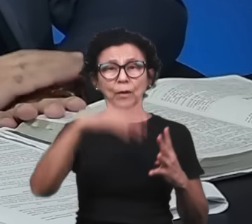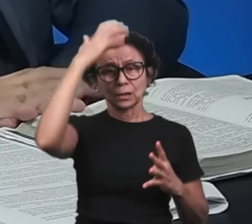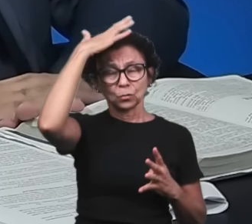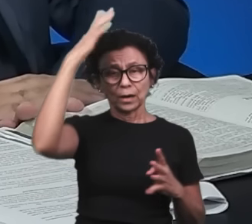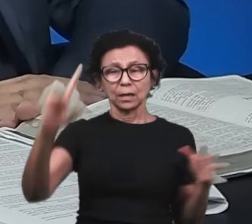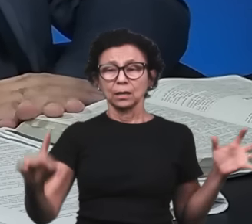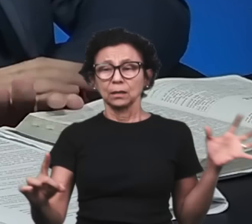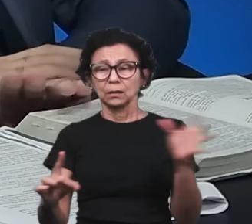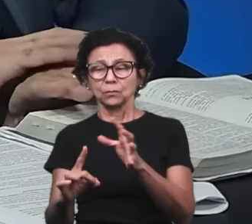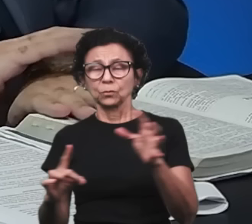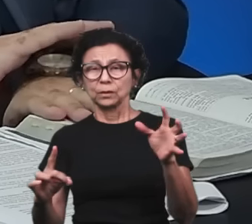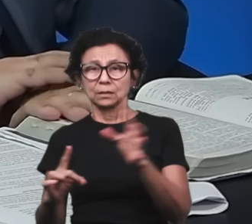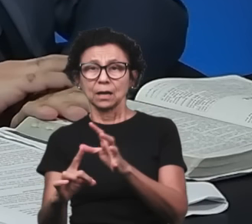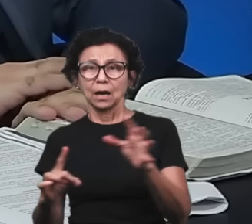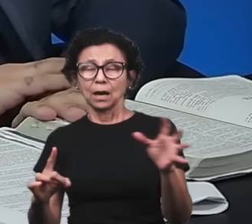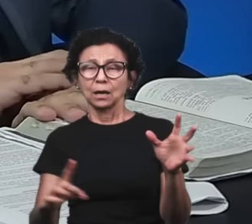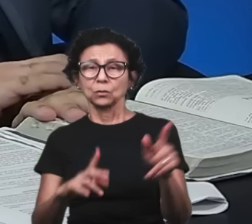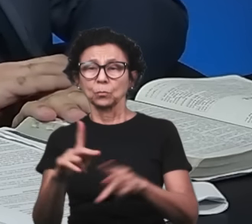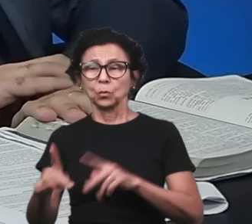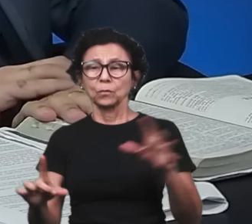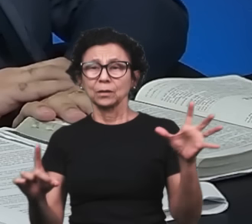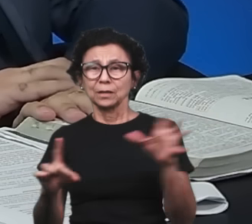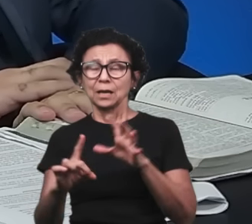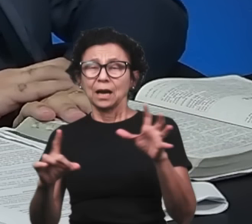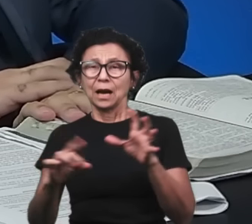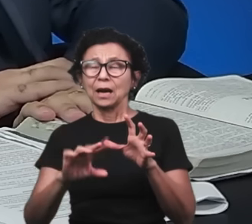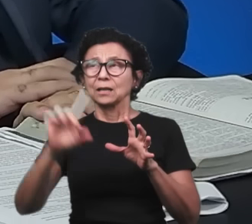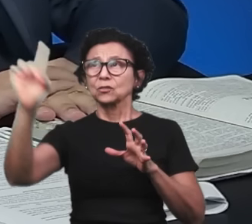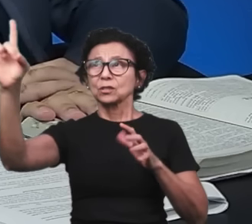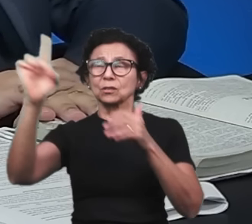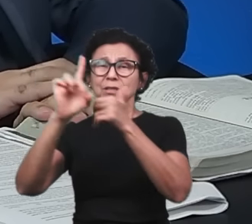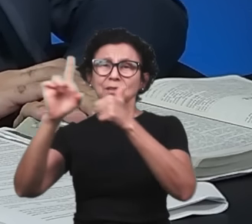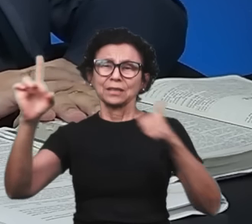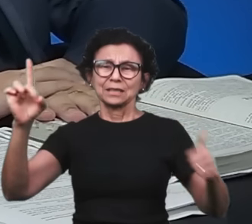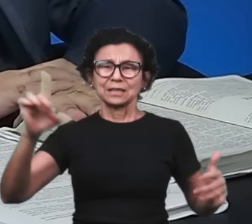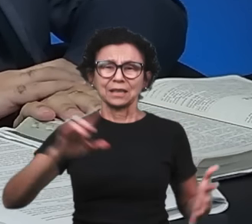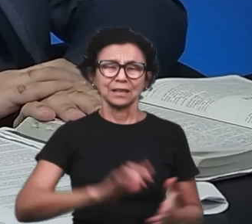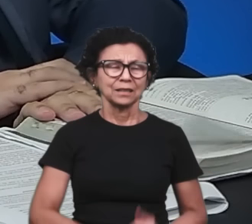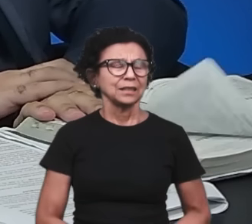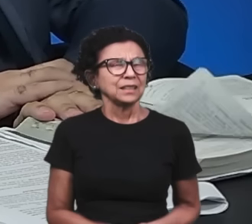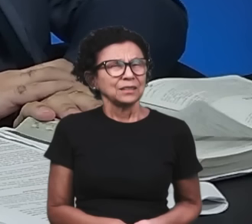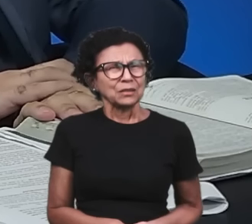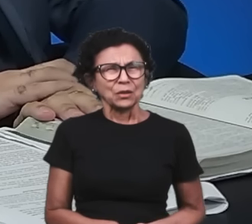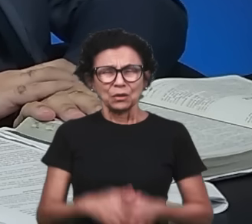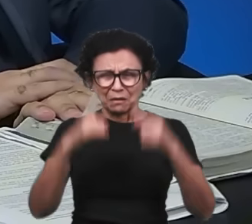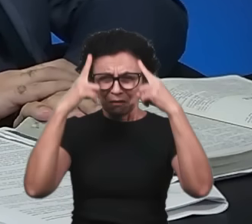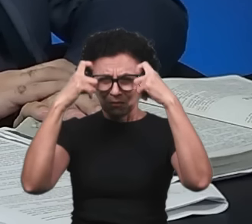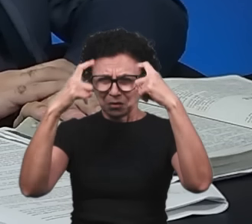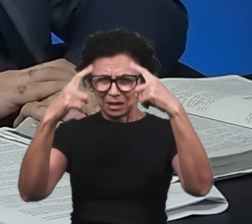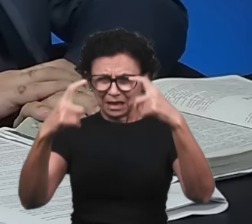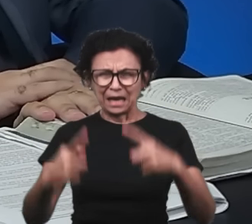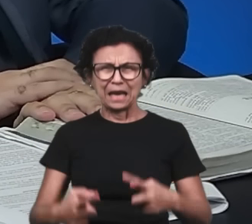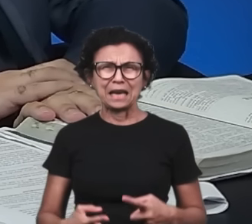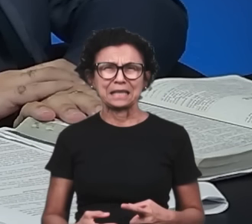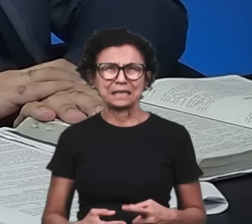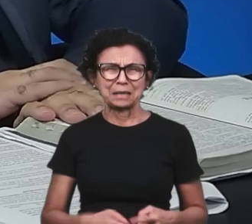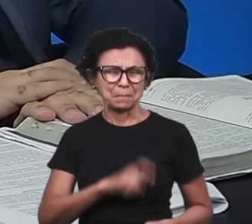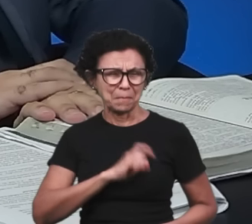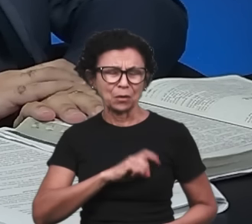foi uma conturbação, uma coisa terrível, o pobre sendo explorado, a violência, a maldade, a